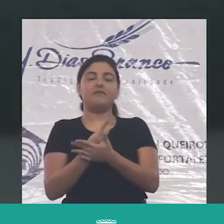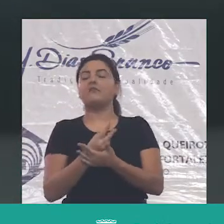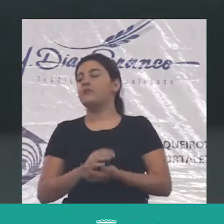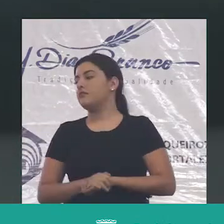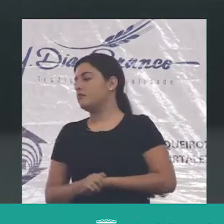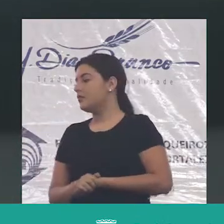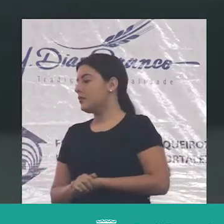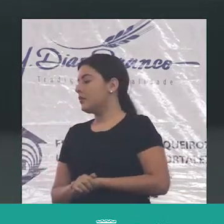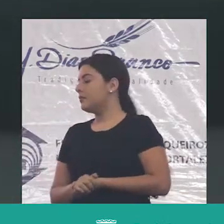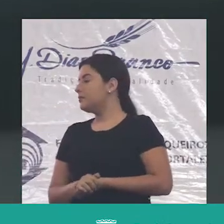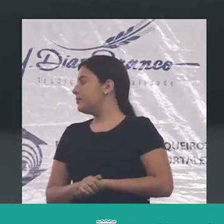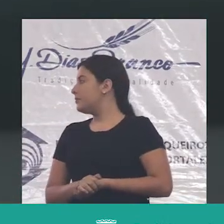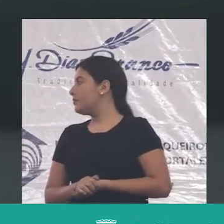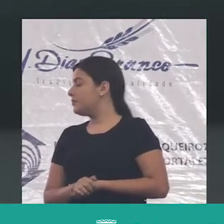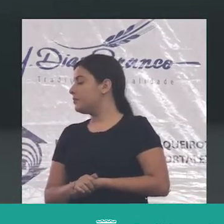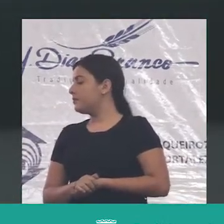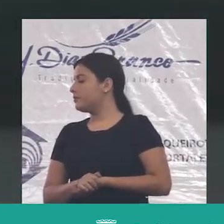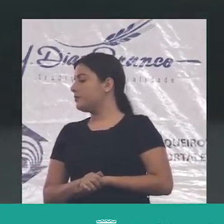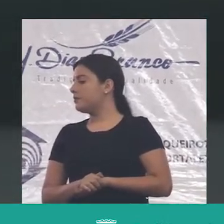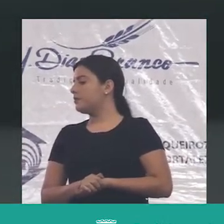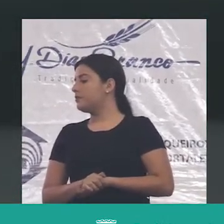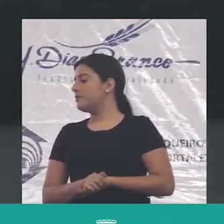ao cubo. Tá ok?